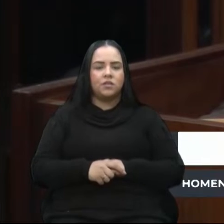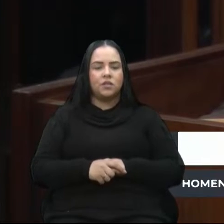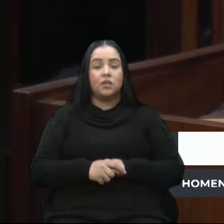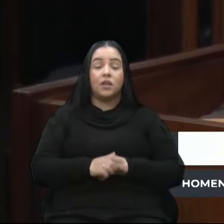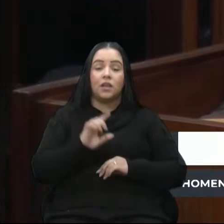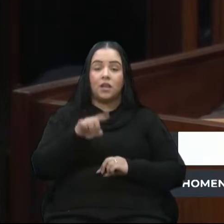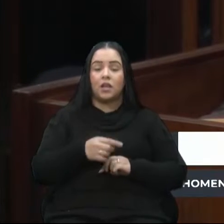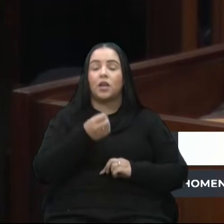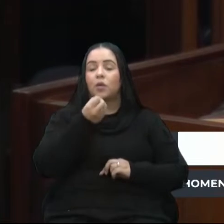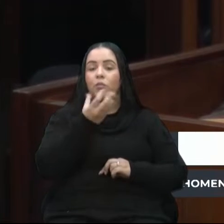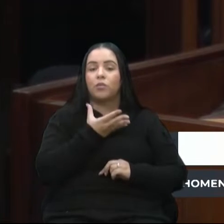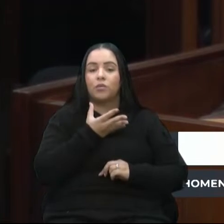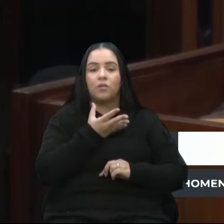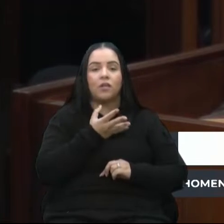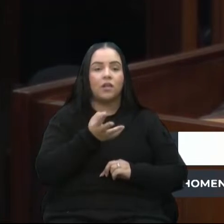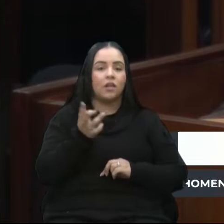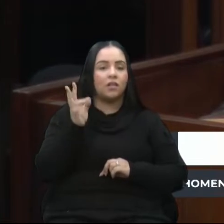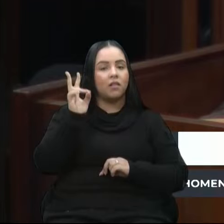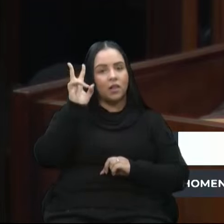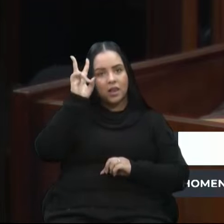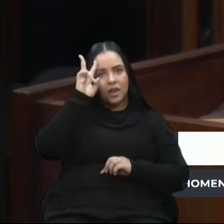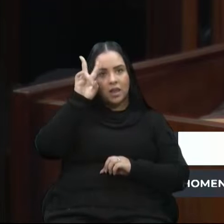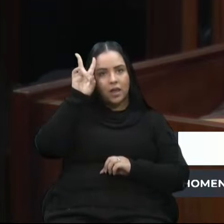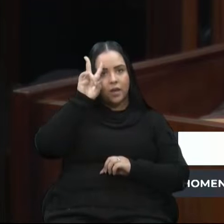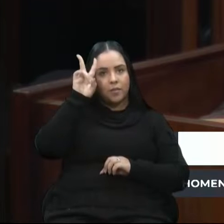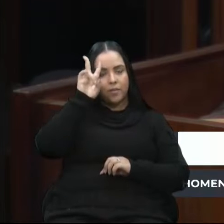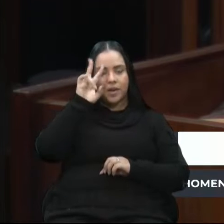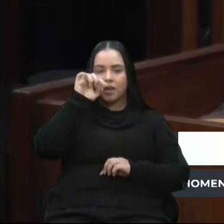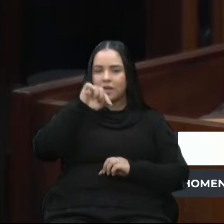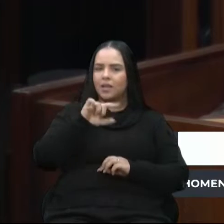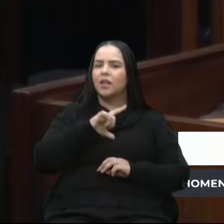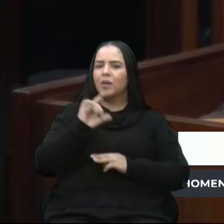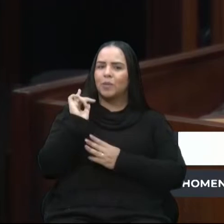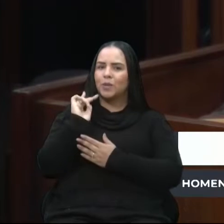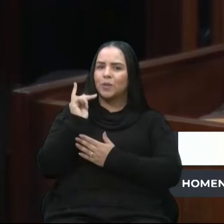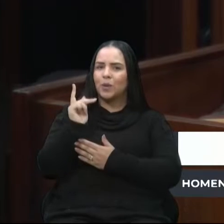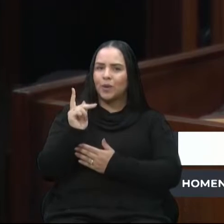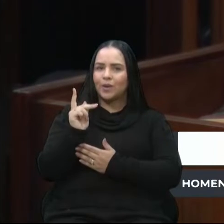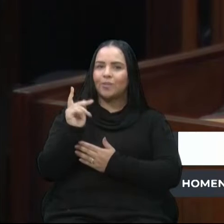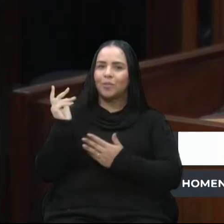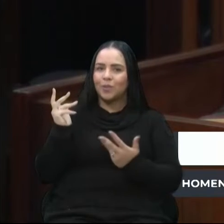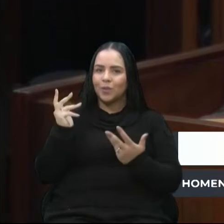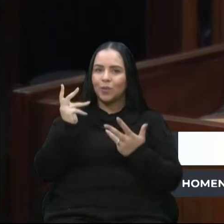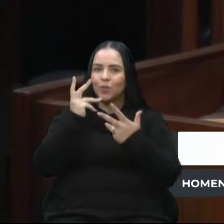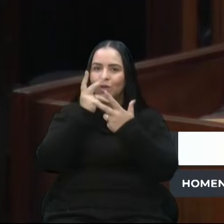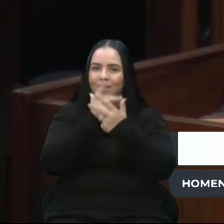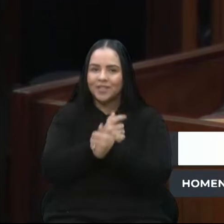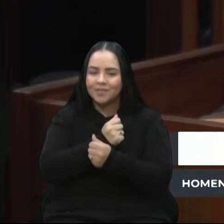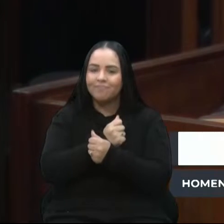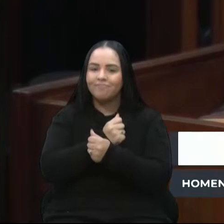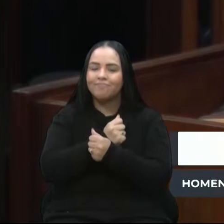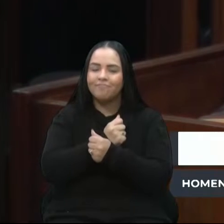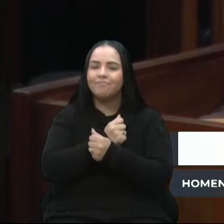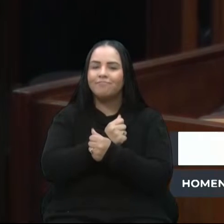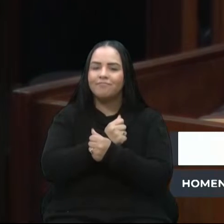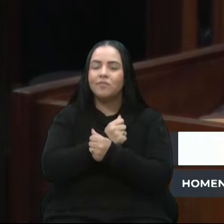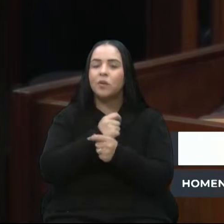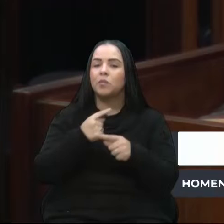que esta casa tem uma história muito bonita em relação ao italiano, que